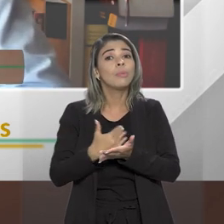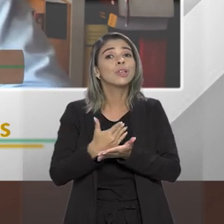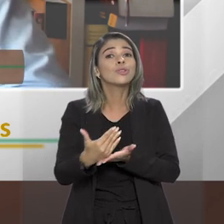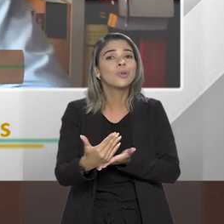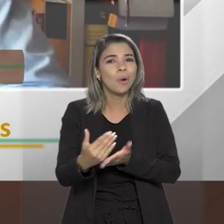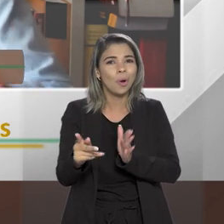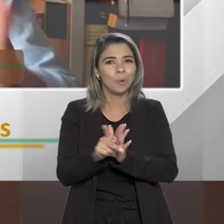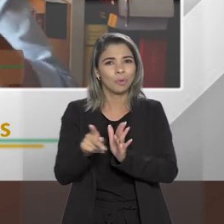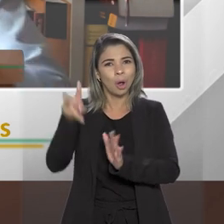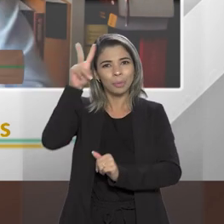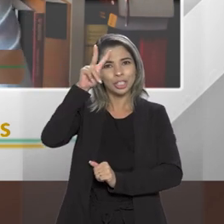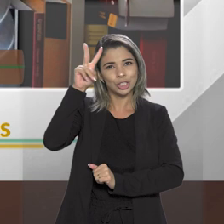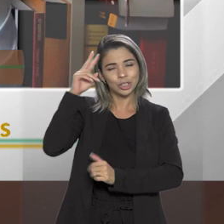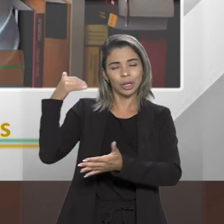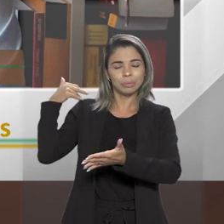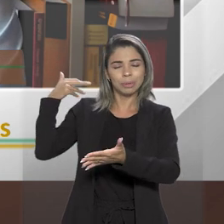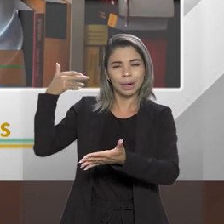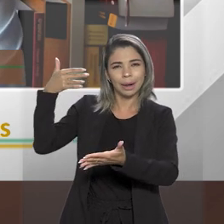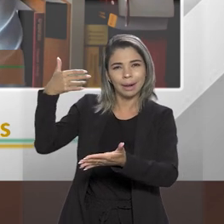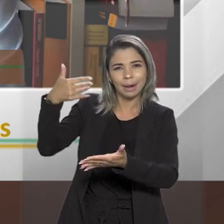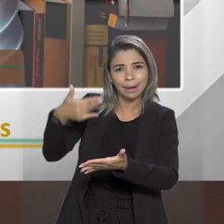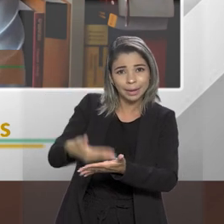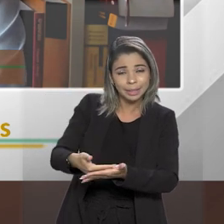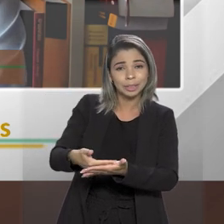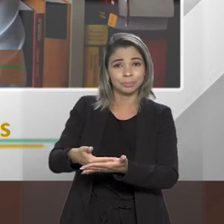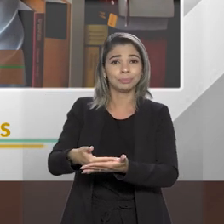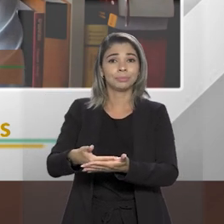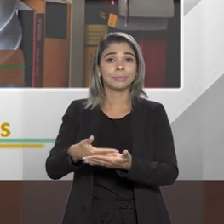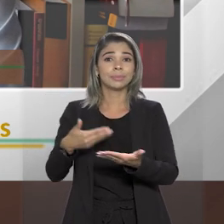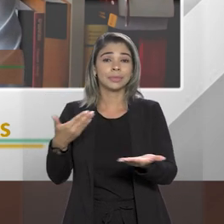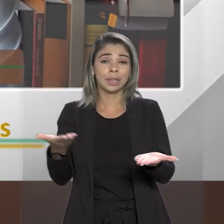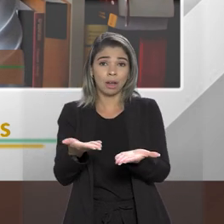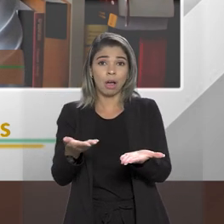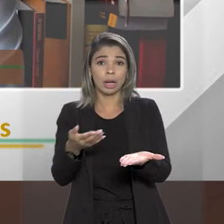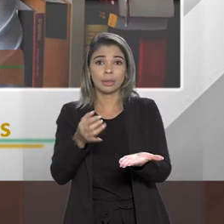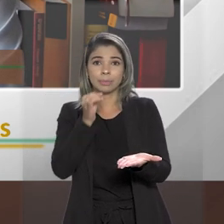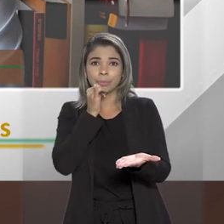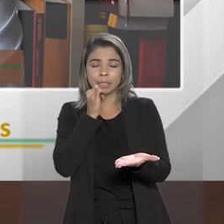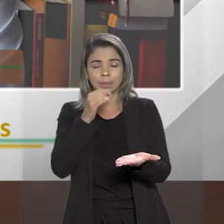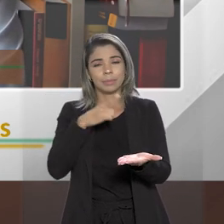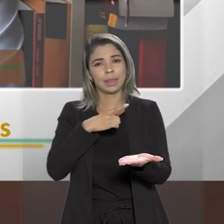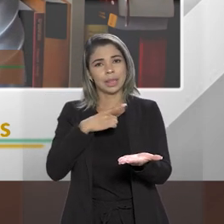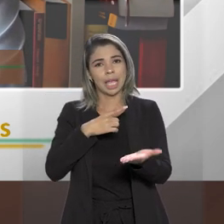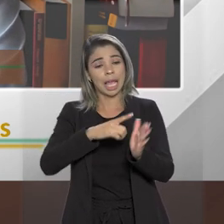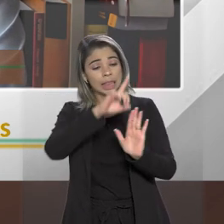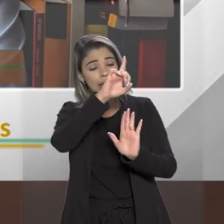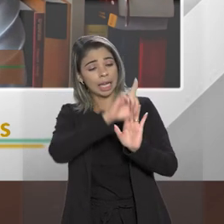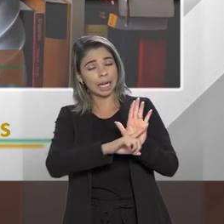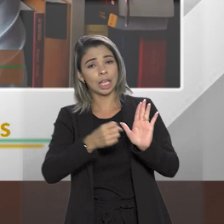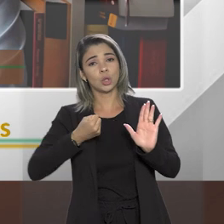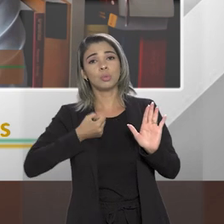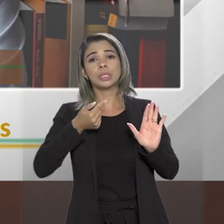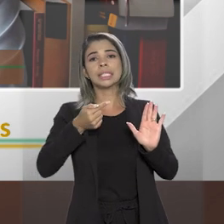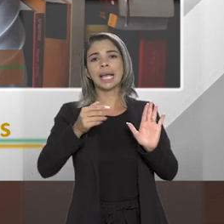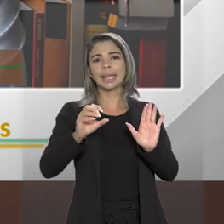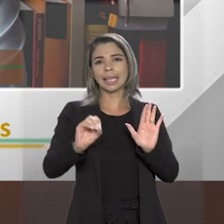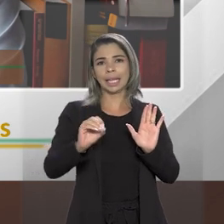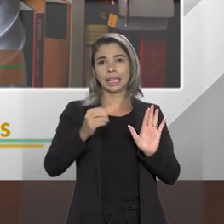recorte histórico que a gente fez, para ficar mais ou menos 60 anos. Se você pegar, por exemplo, o decreto 70